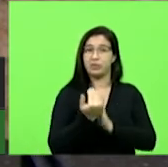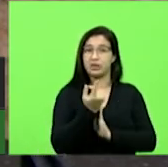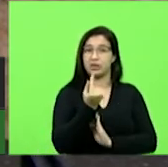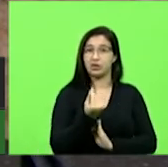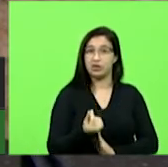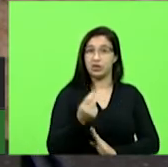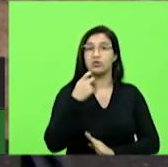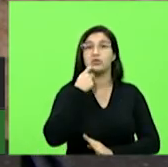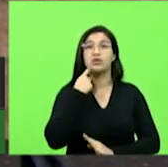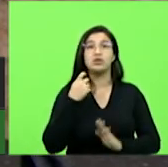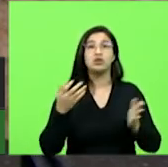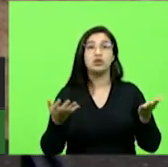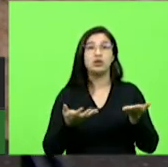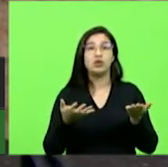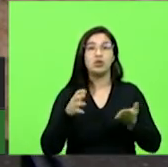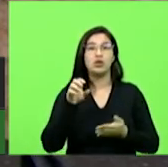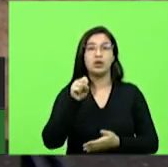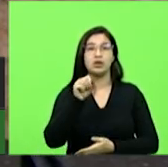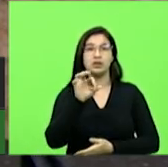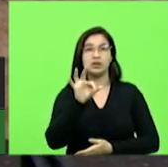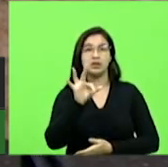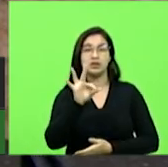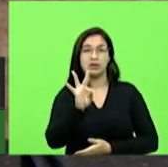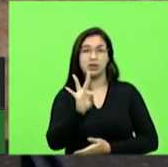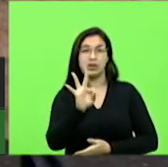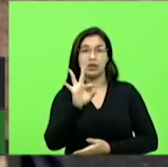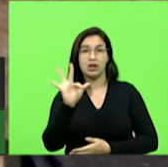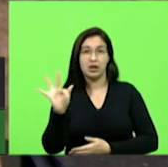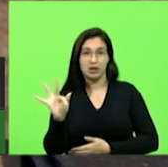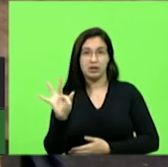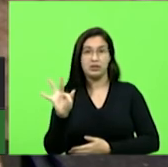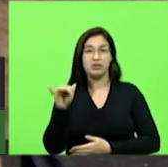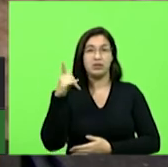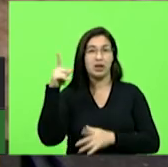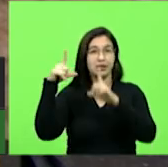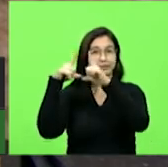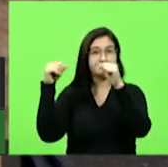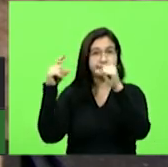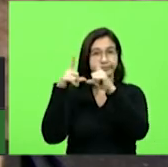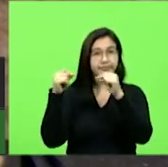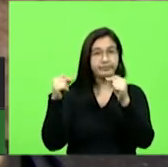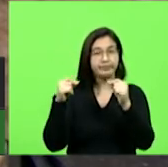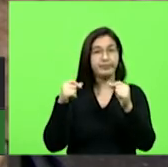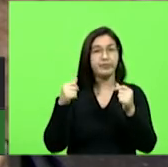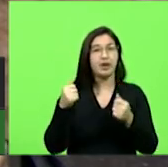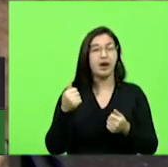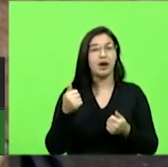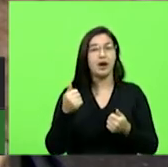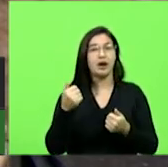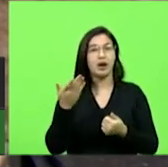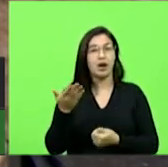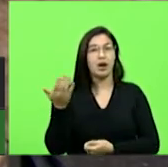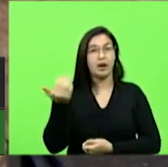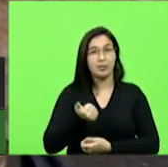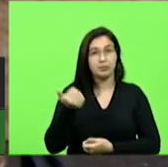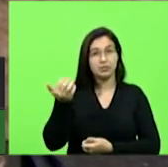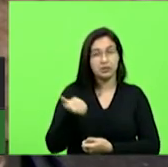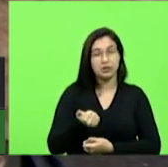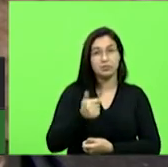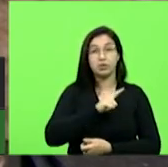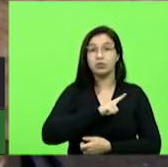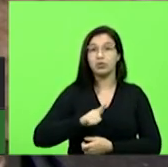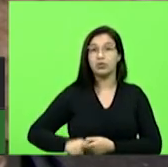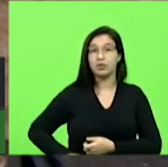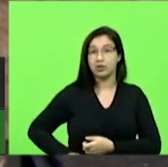vai estar sendo votado lá no STF, lá, deputado Bruno, deputado Gessé, as aposentadorias dos governadores do estado de Santa Catarina, que um